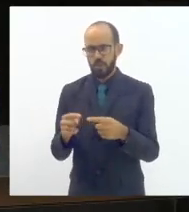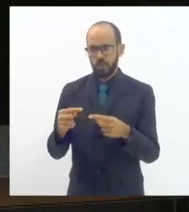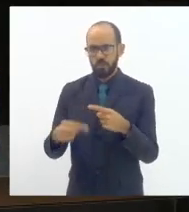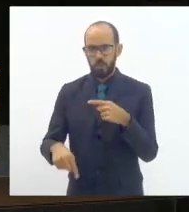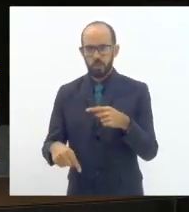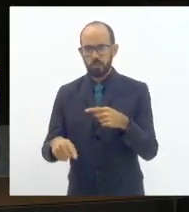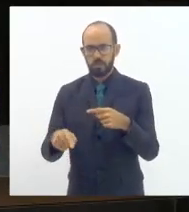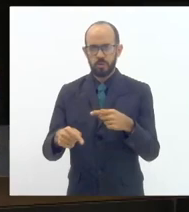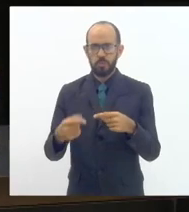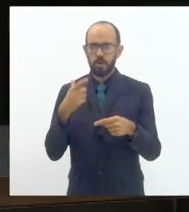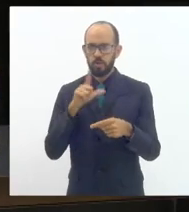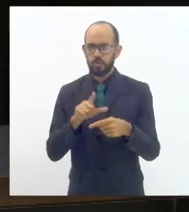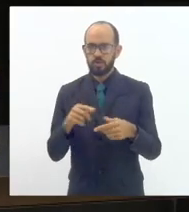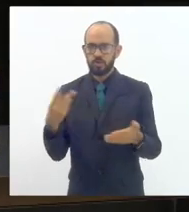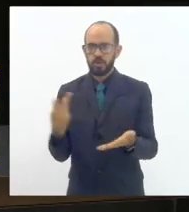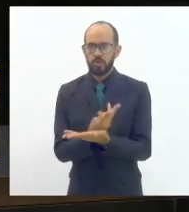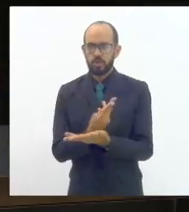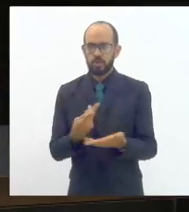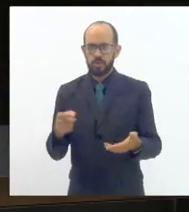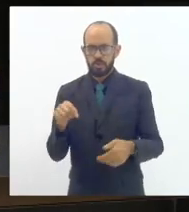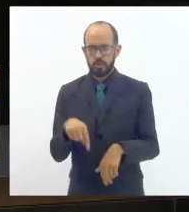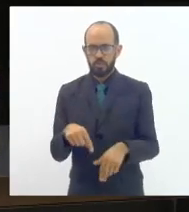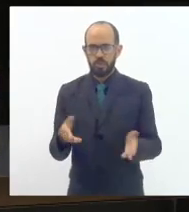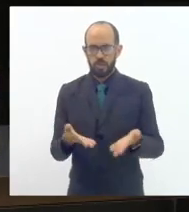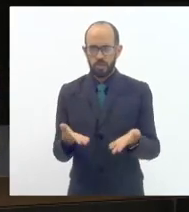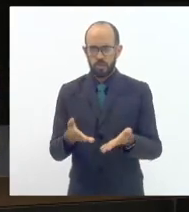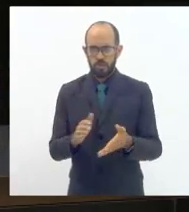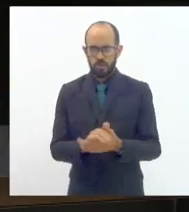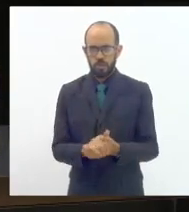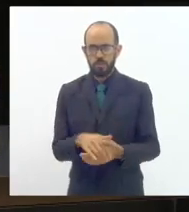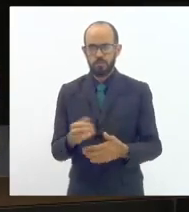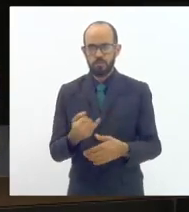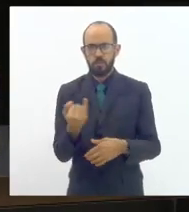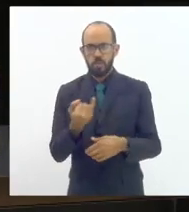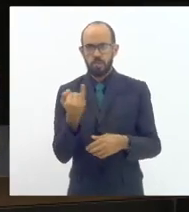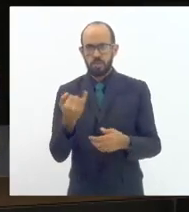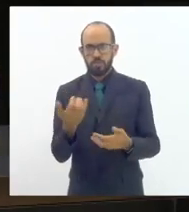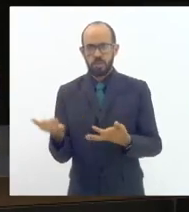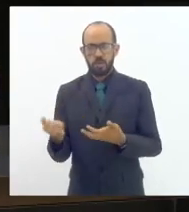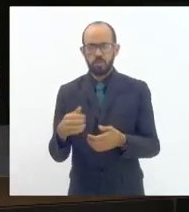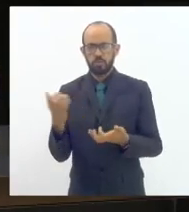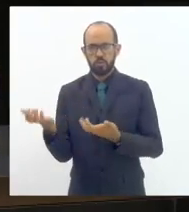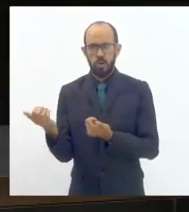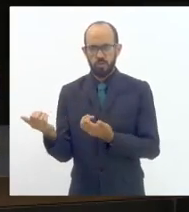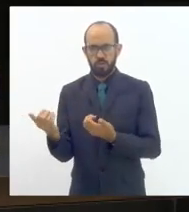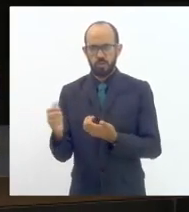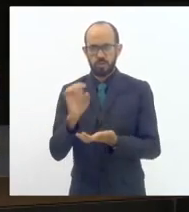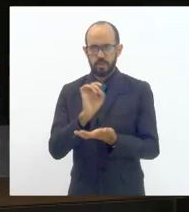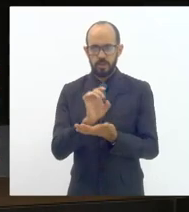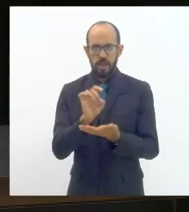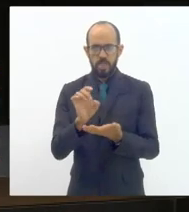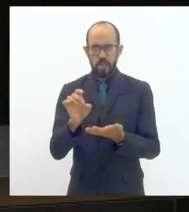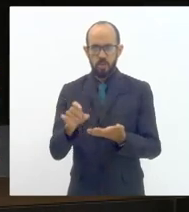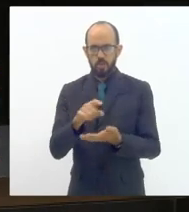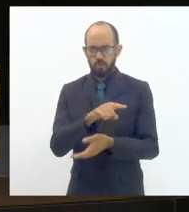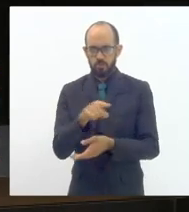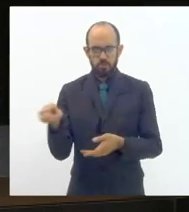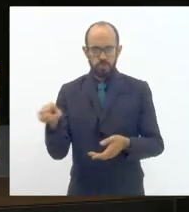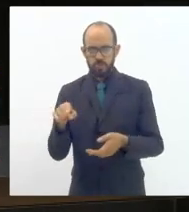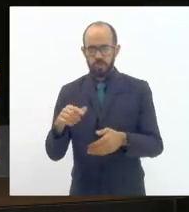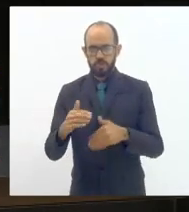esse momento acontecer. Um momento que é importante para a juventude, onde cada um de vocês vão